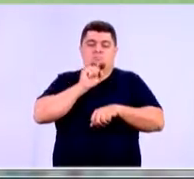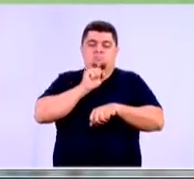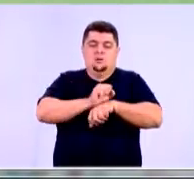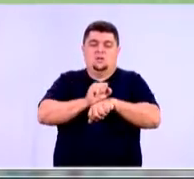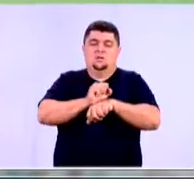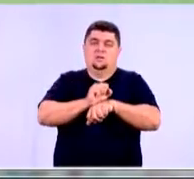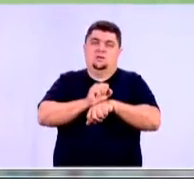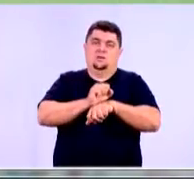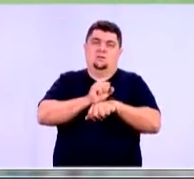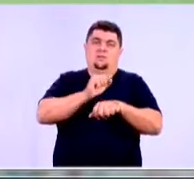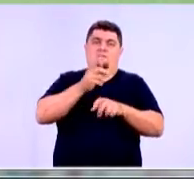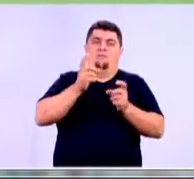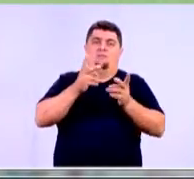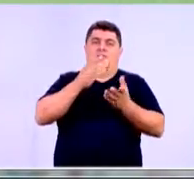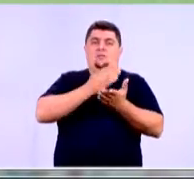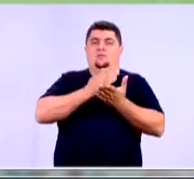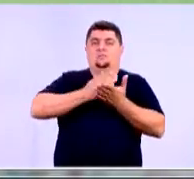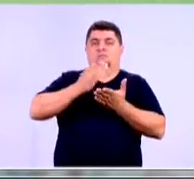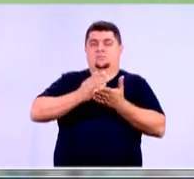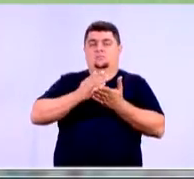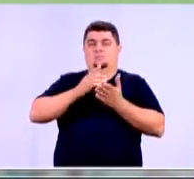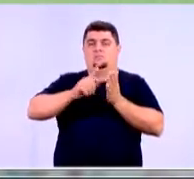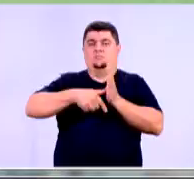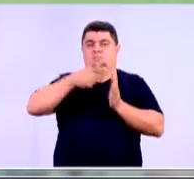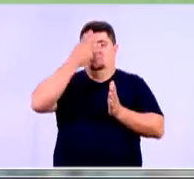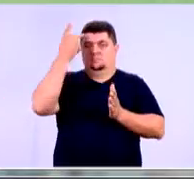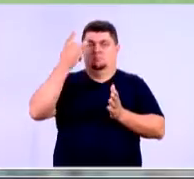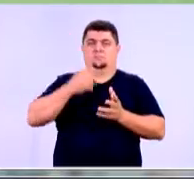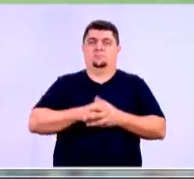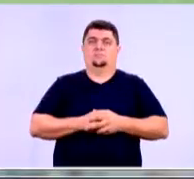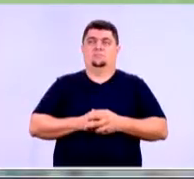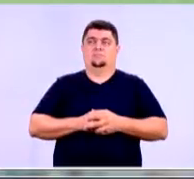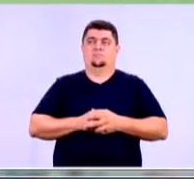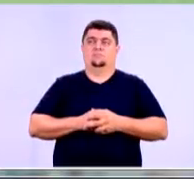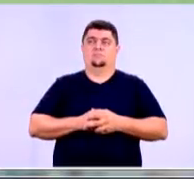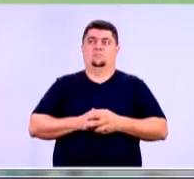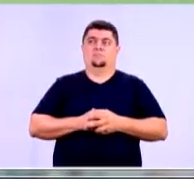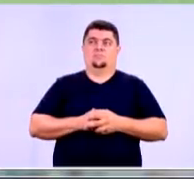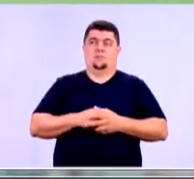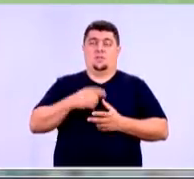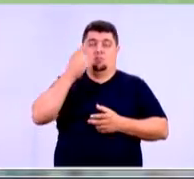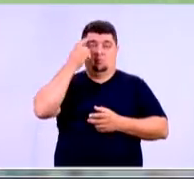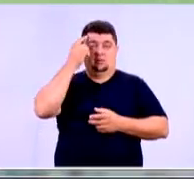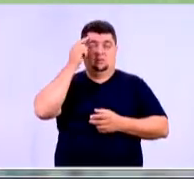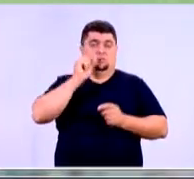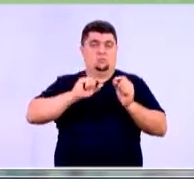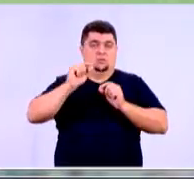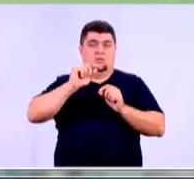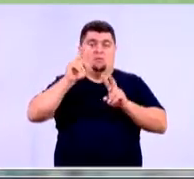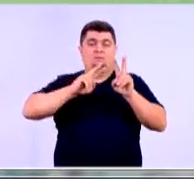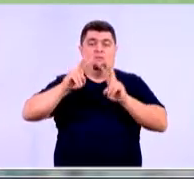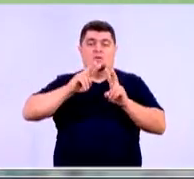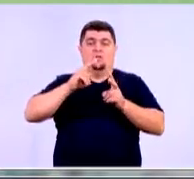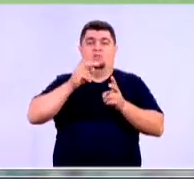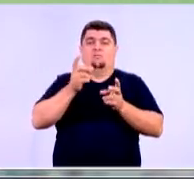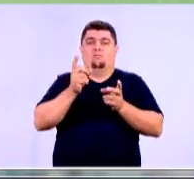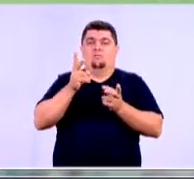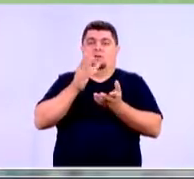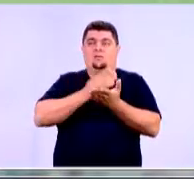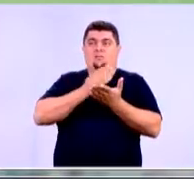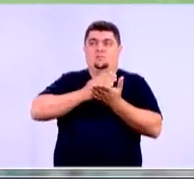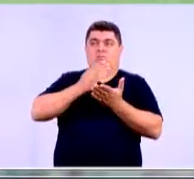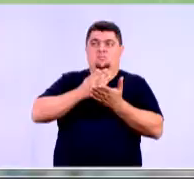de vender para clientes inadimplentes. Faça isso levando em conta o valor das suas vendas a prazos,